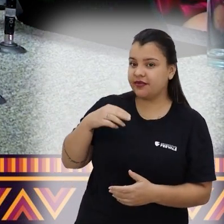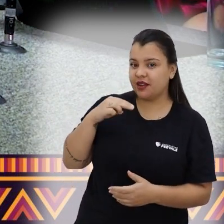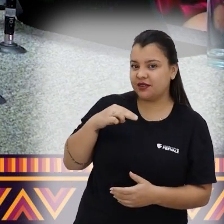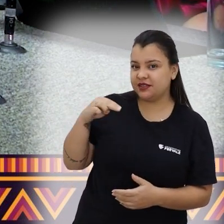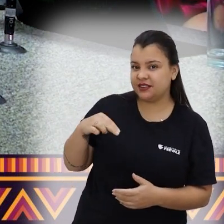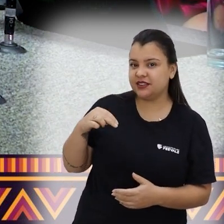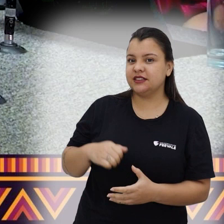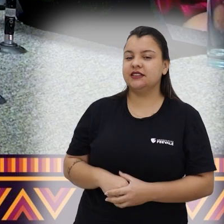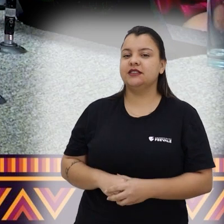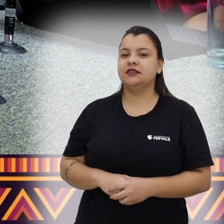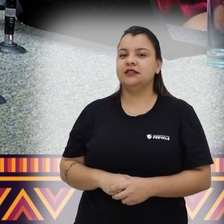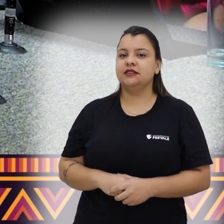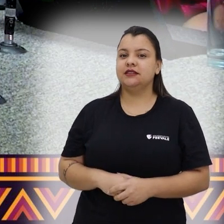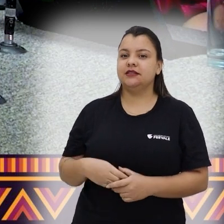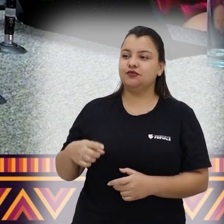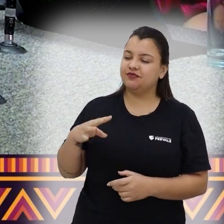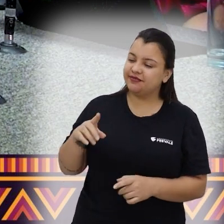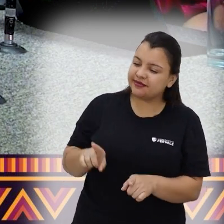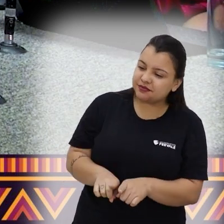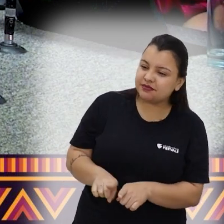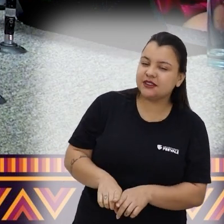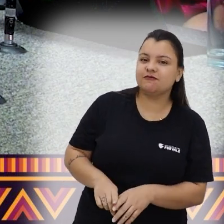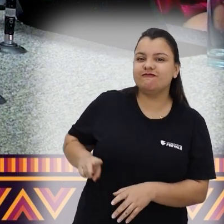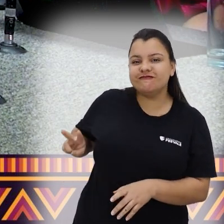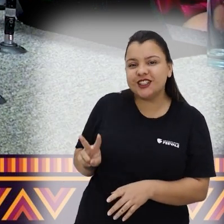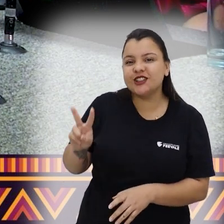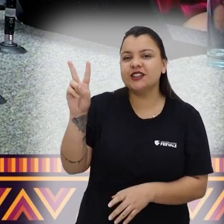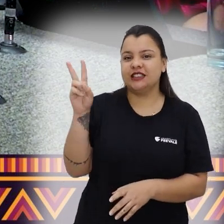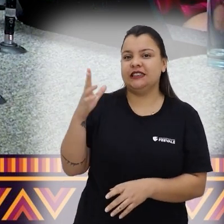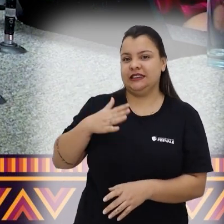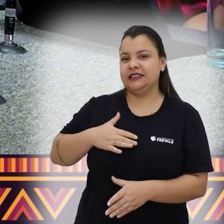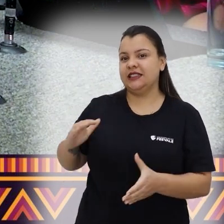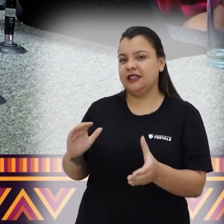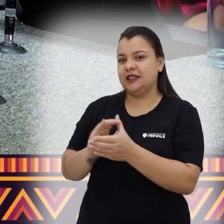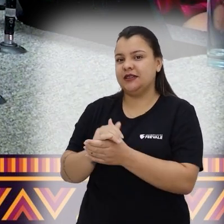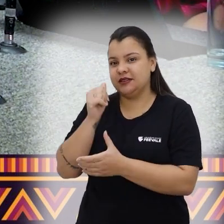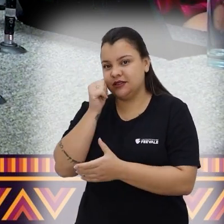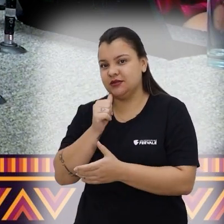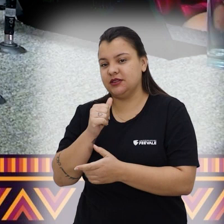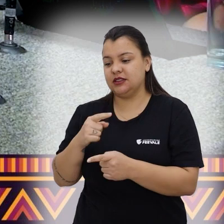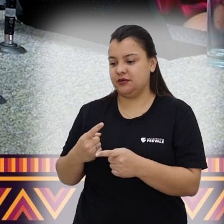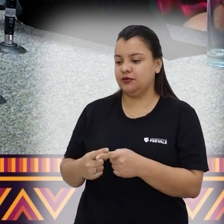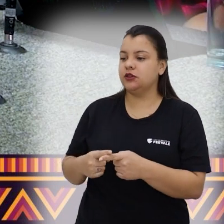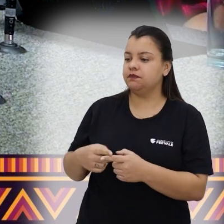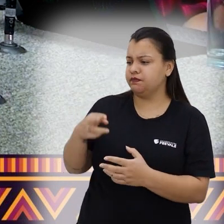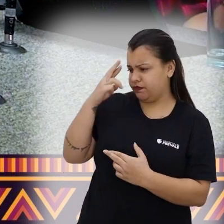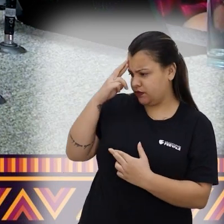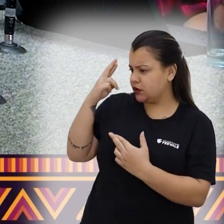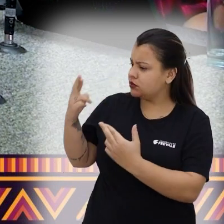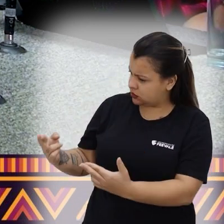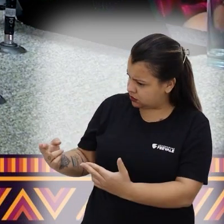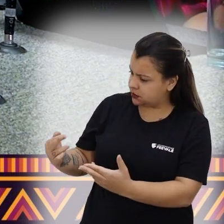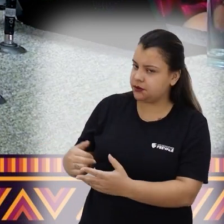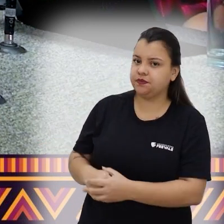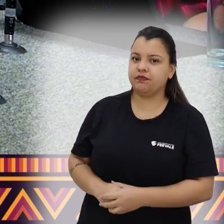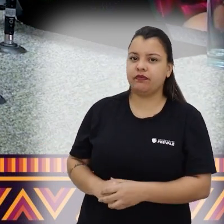valoriza também essa pessoa que está do meu lado, no sentido de que eu te respeito para fazer isso. Na medida